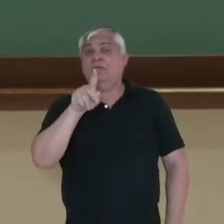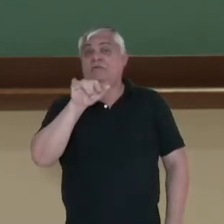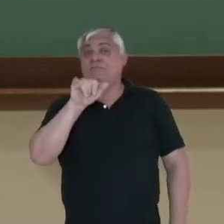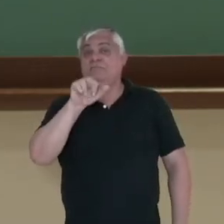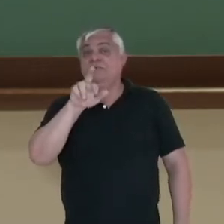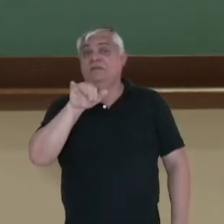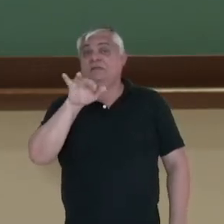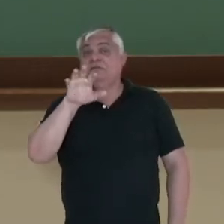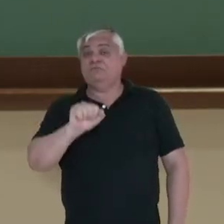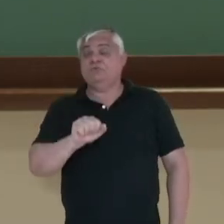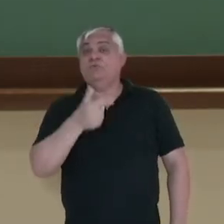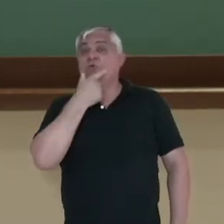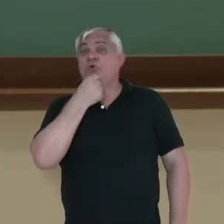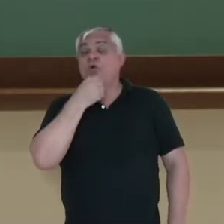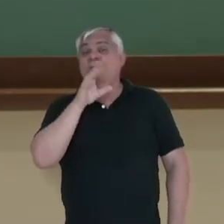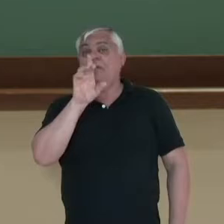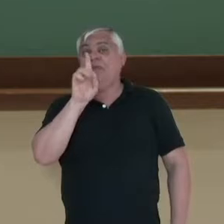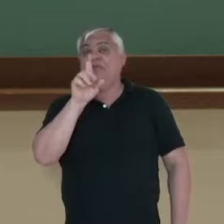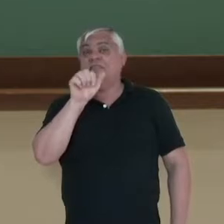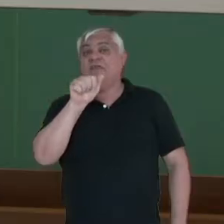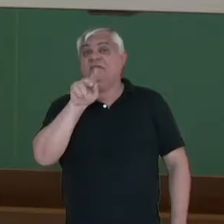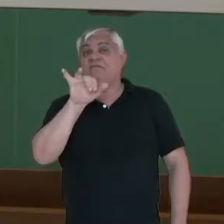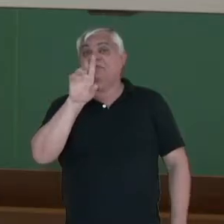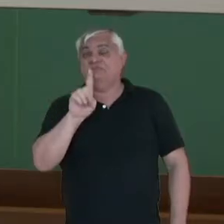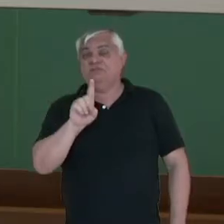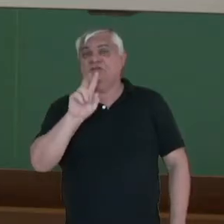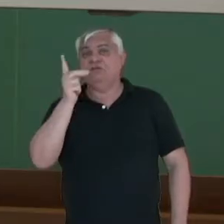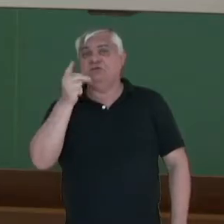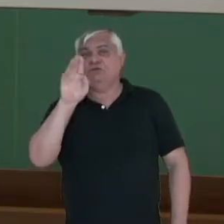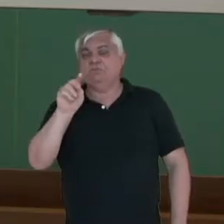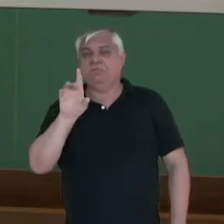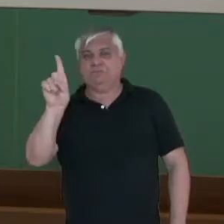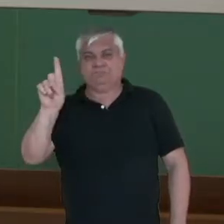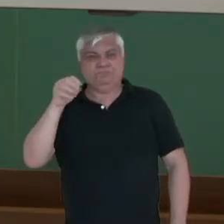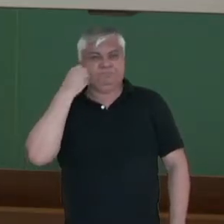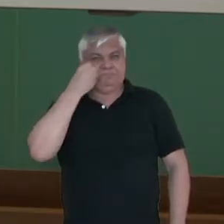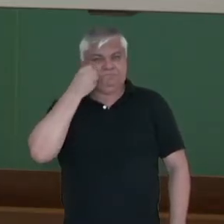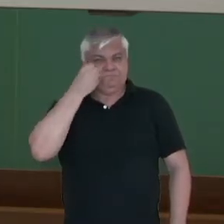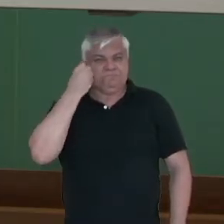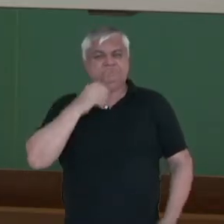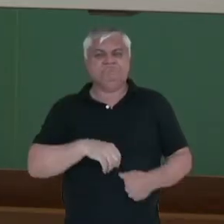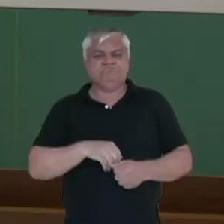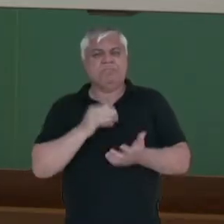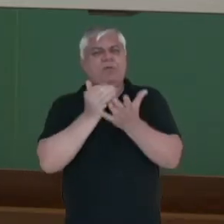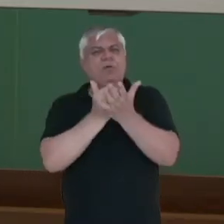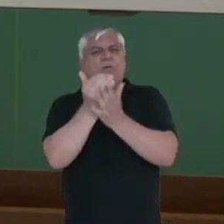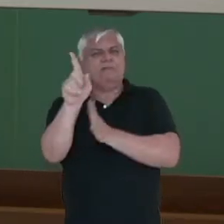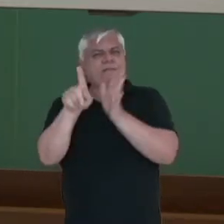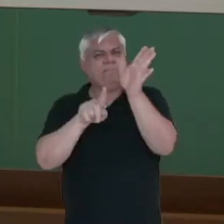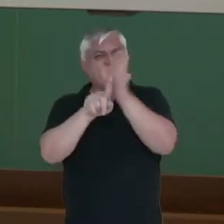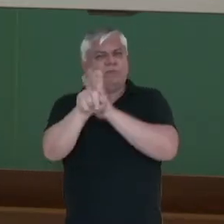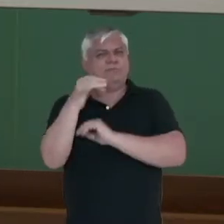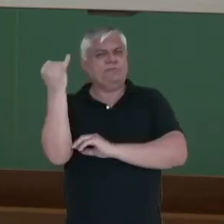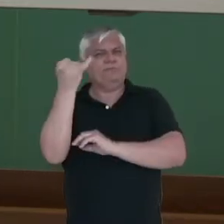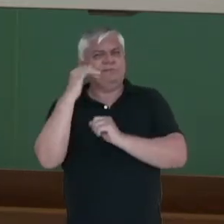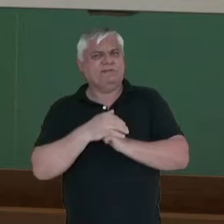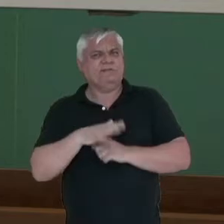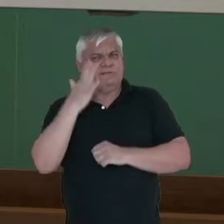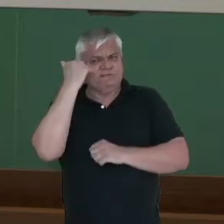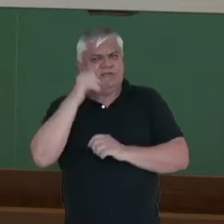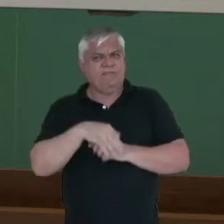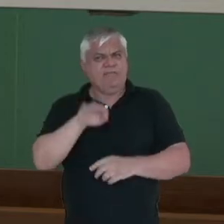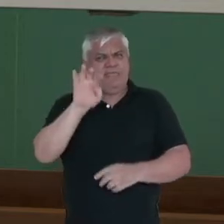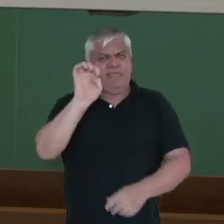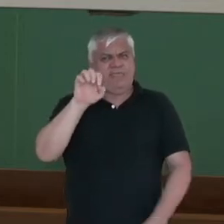David Hume. Vamos lá? Começando já com algumas questões importantes. Você sabe o que